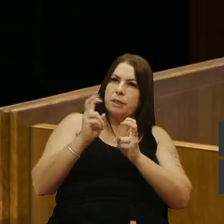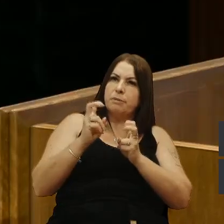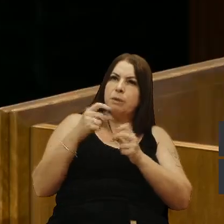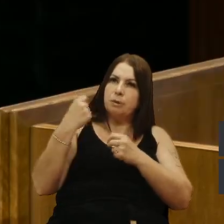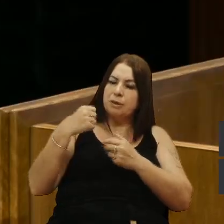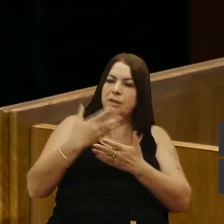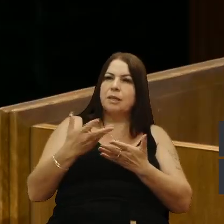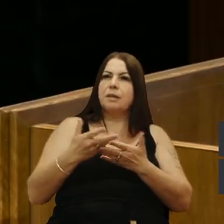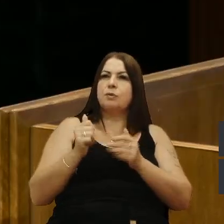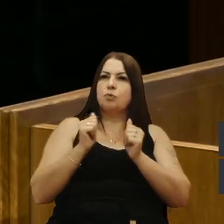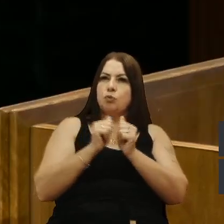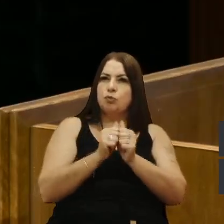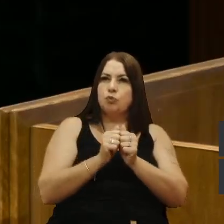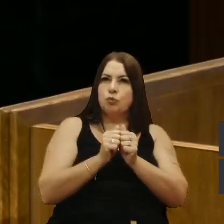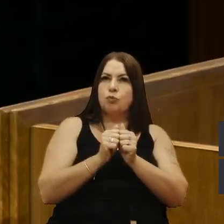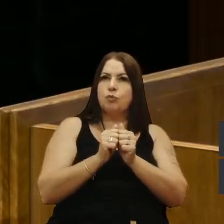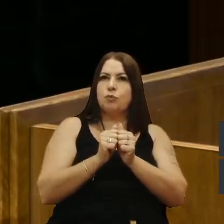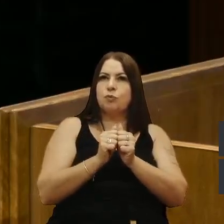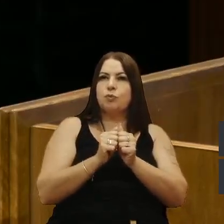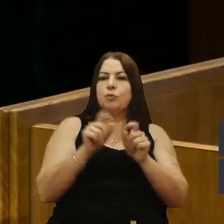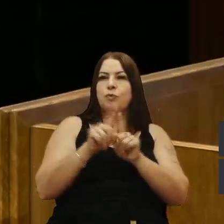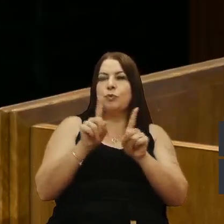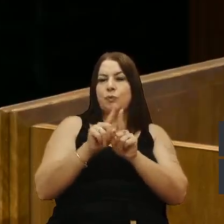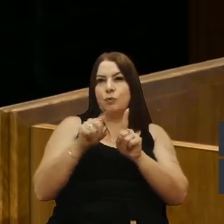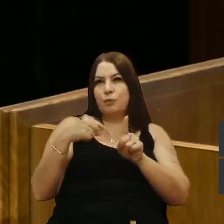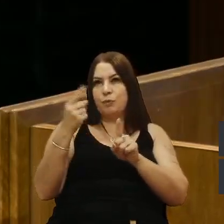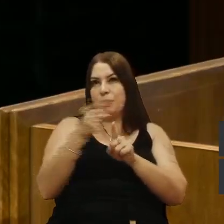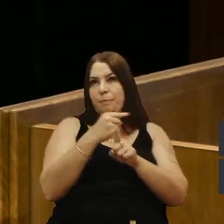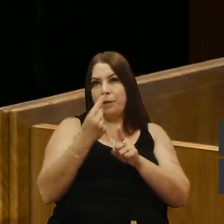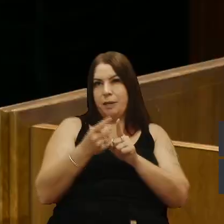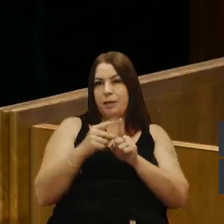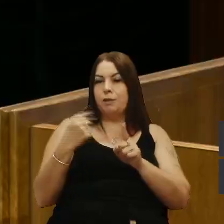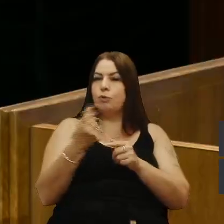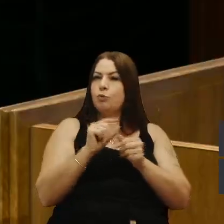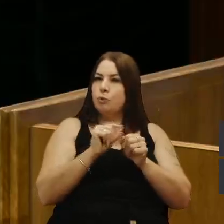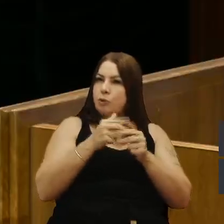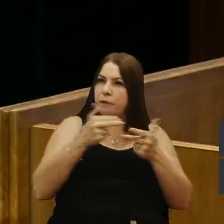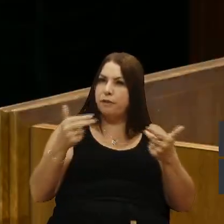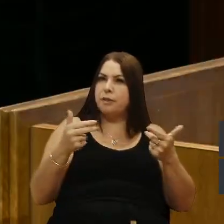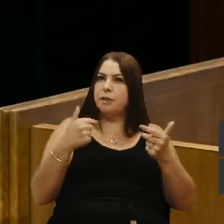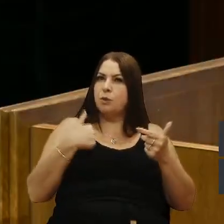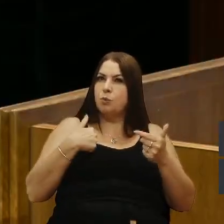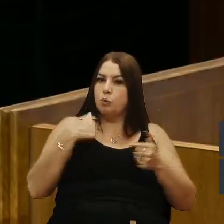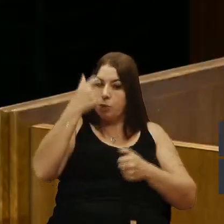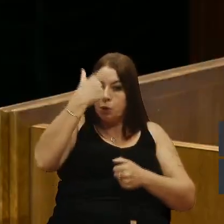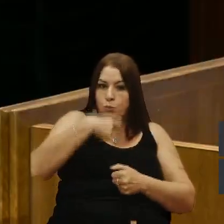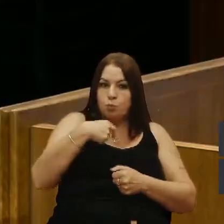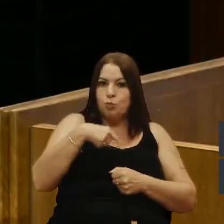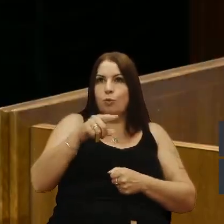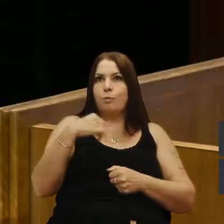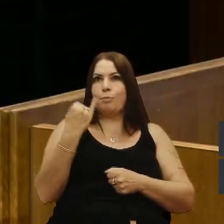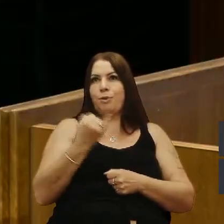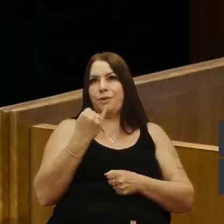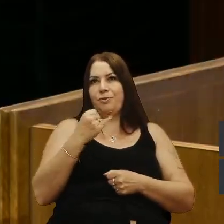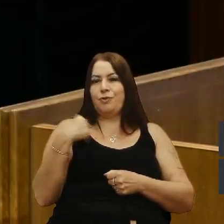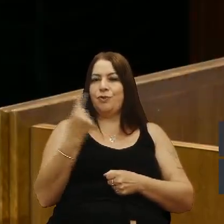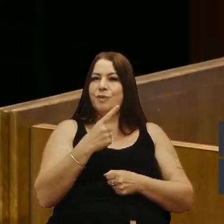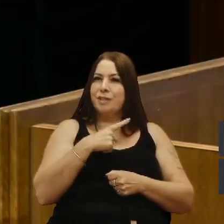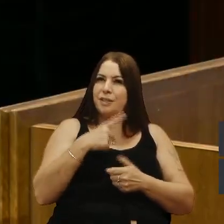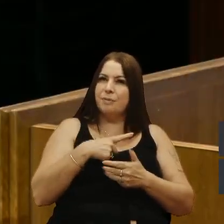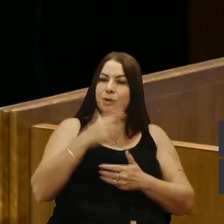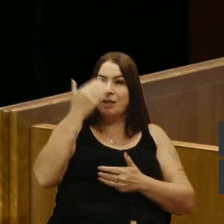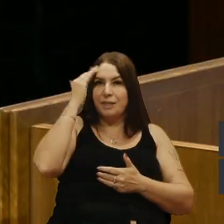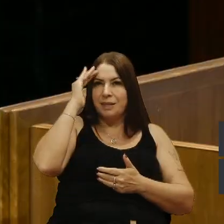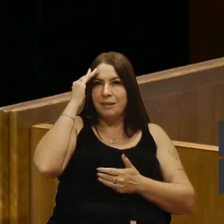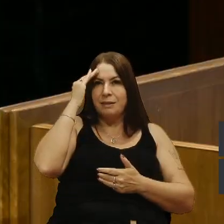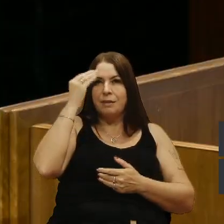necessária, através do seu Santo Espírito, para fazer as coisas que tenho que ser e aonde eu sou importante. É isso que nós temos que entender